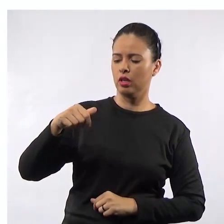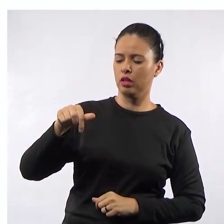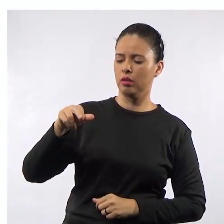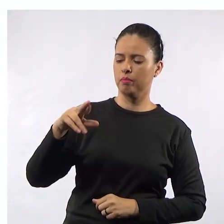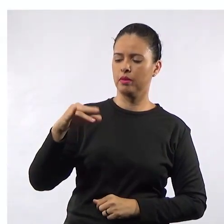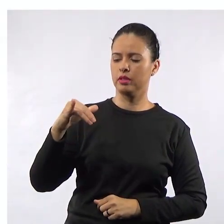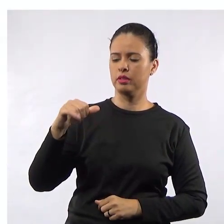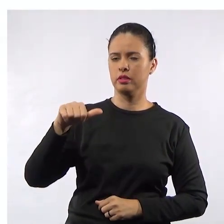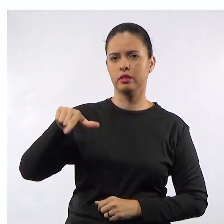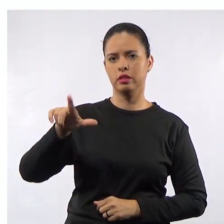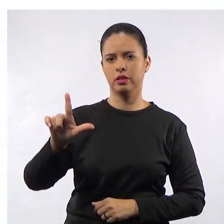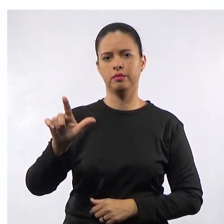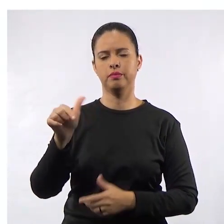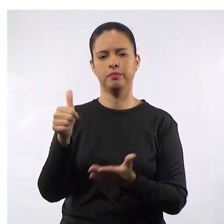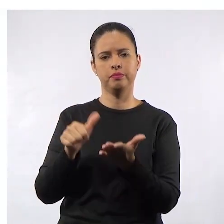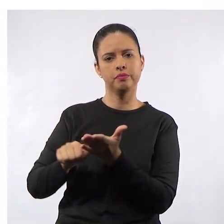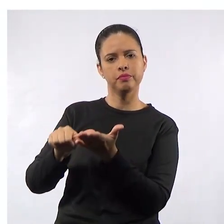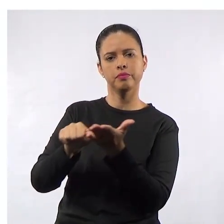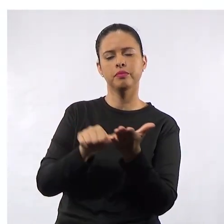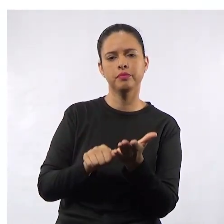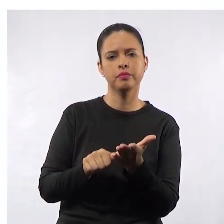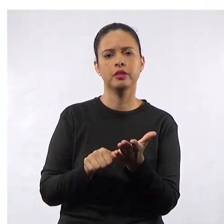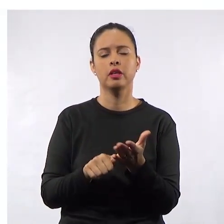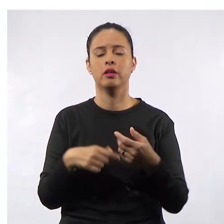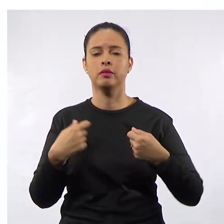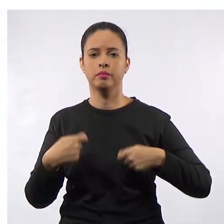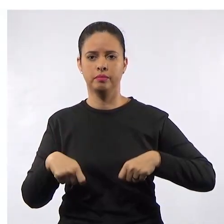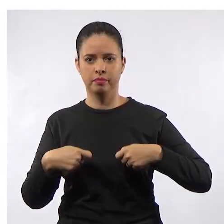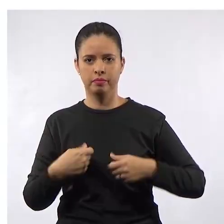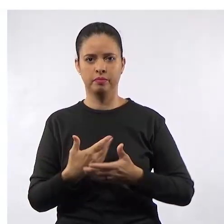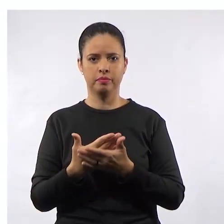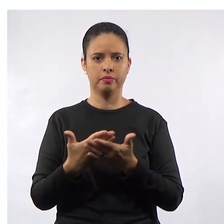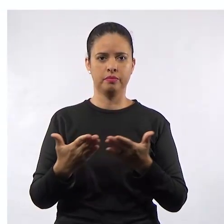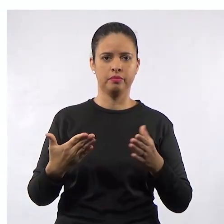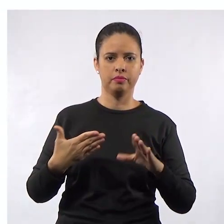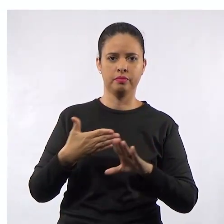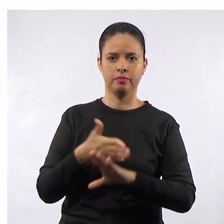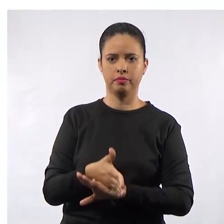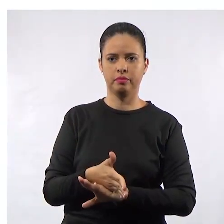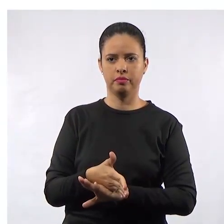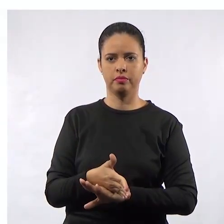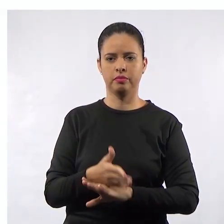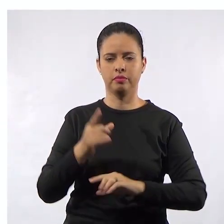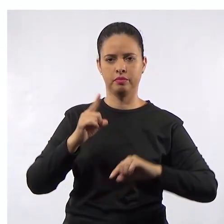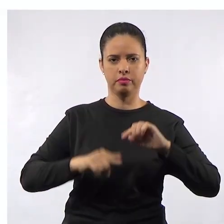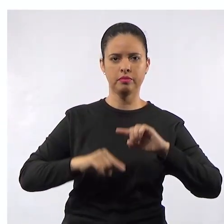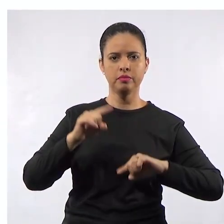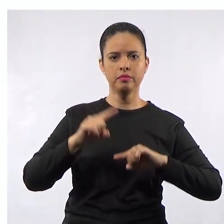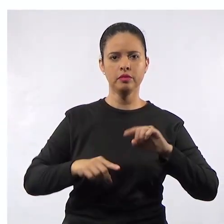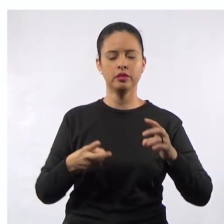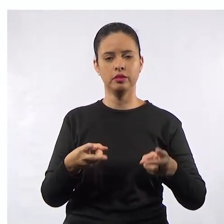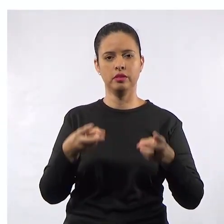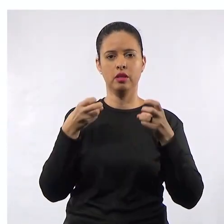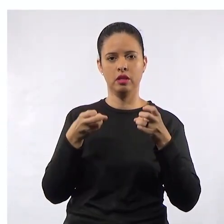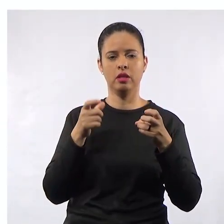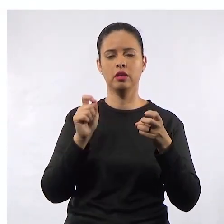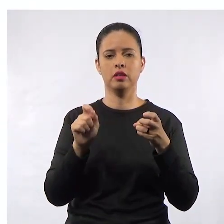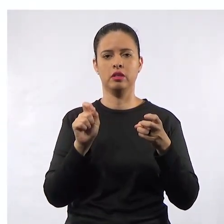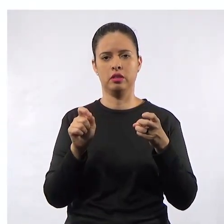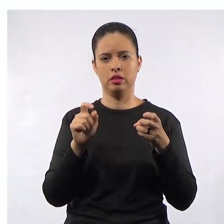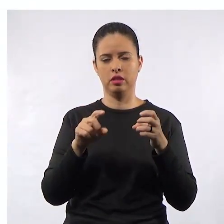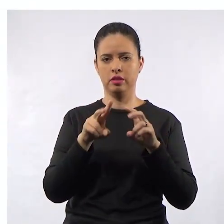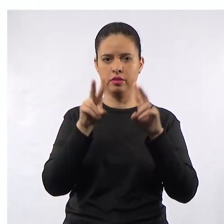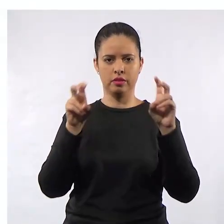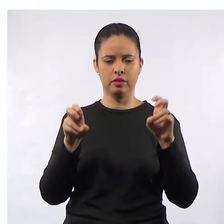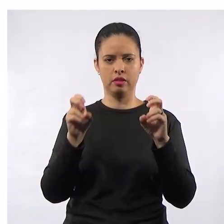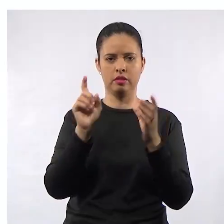parcial da sociedade tá eu preciso que vocês é acesso o material veja aqui sobre